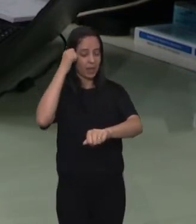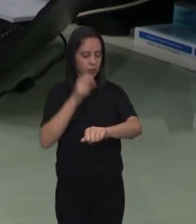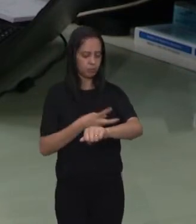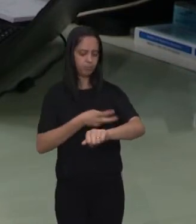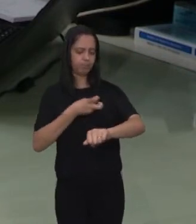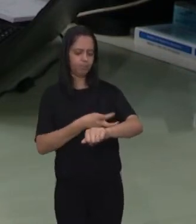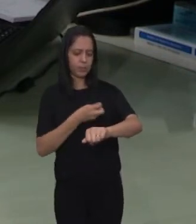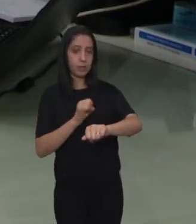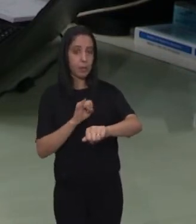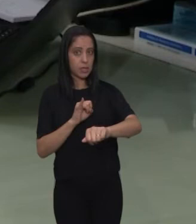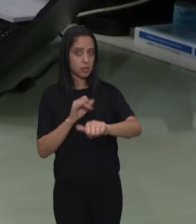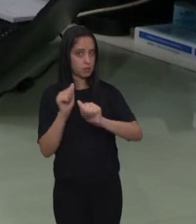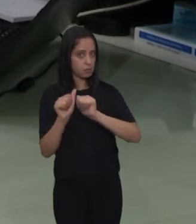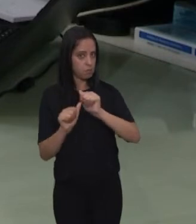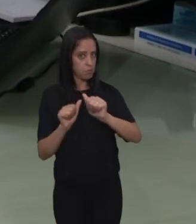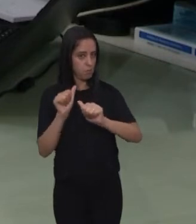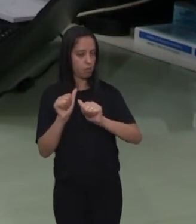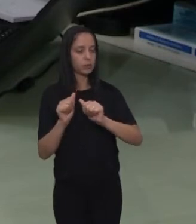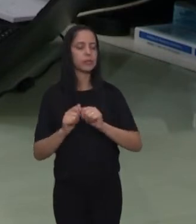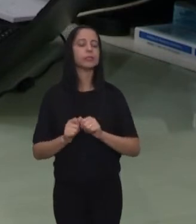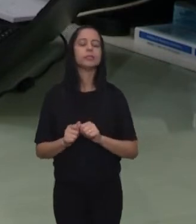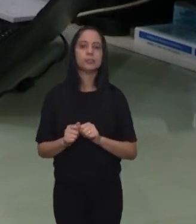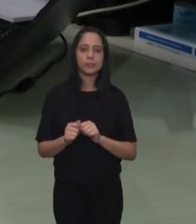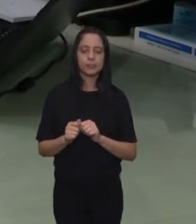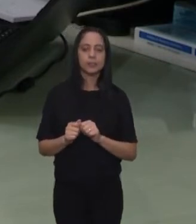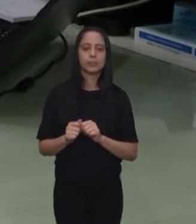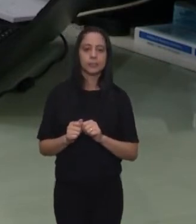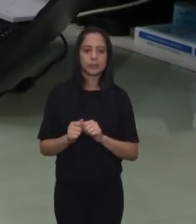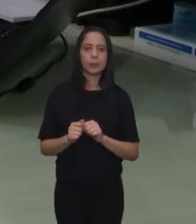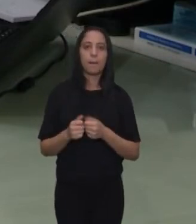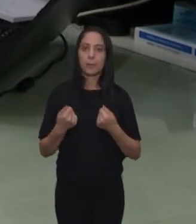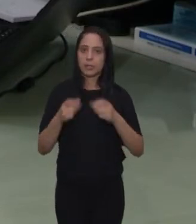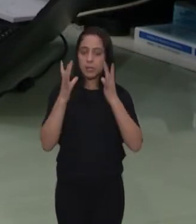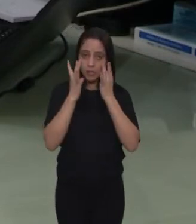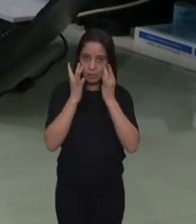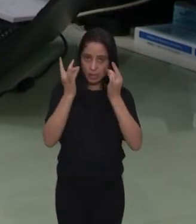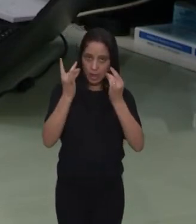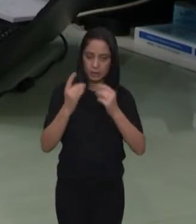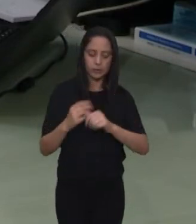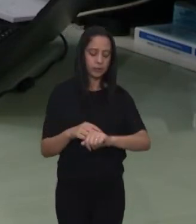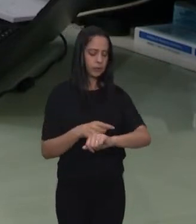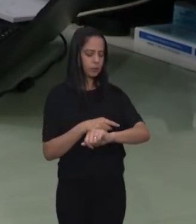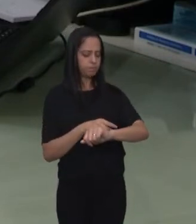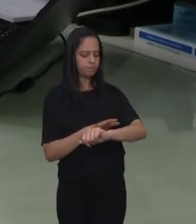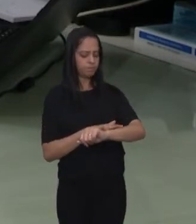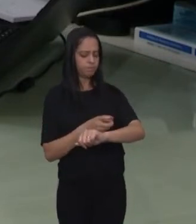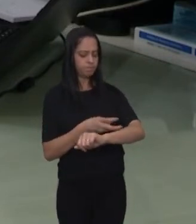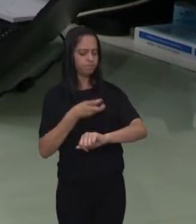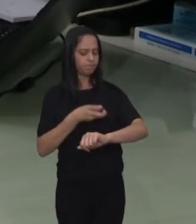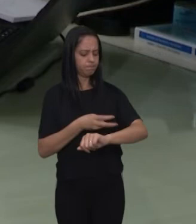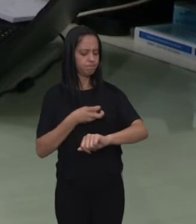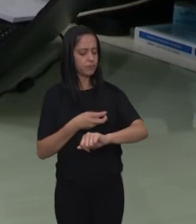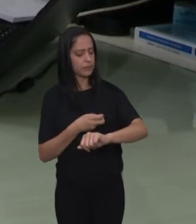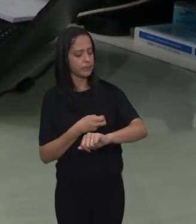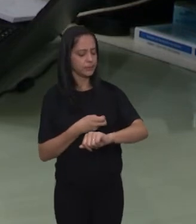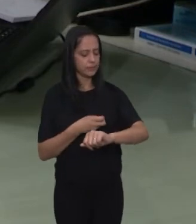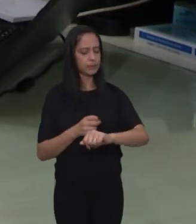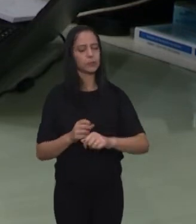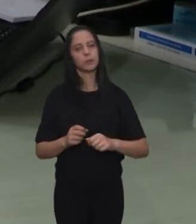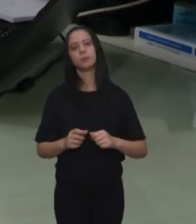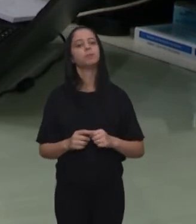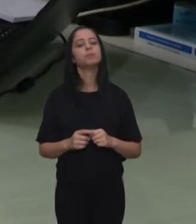Então esse essa esse conjunto de cores a gente tem que também acender a luzinha de que alguma coisa